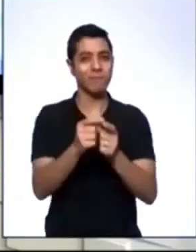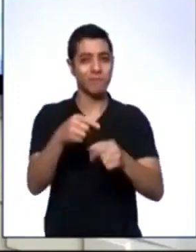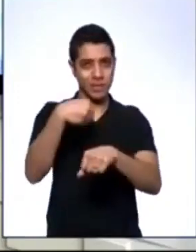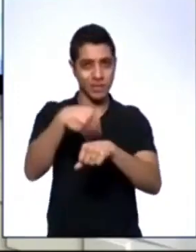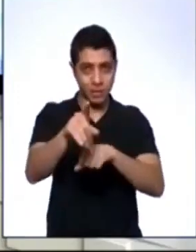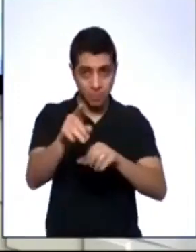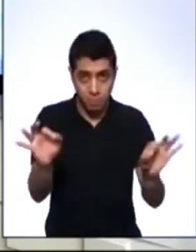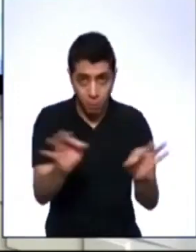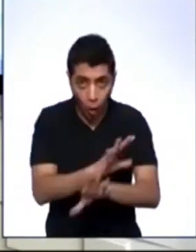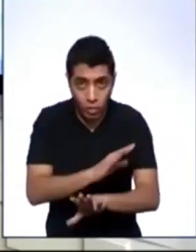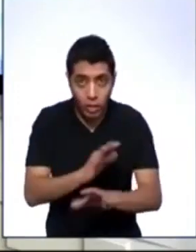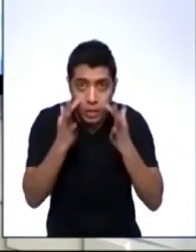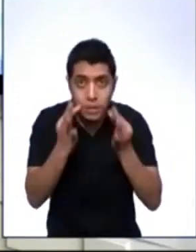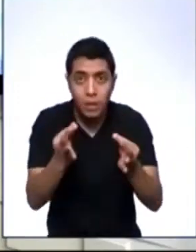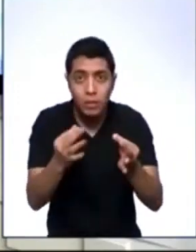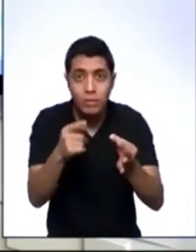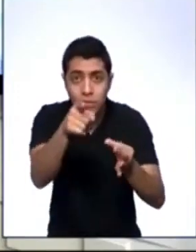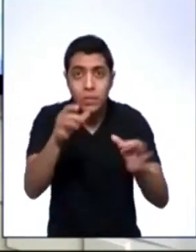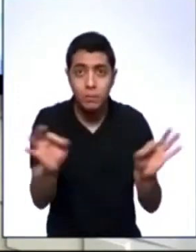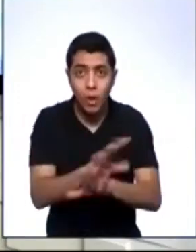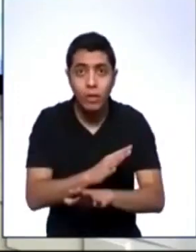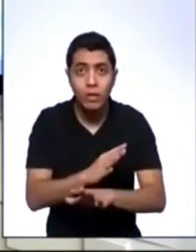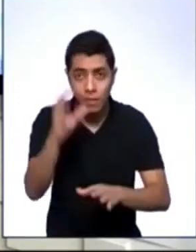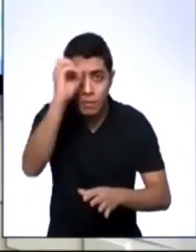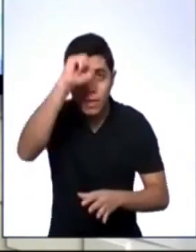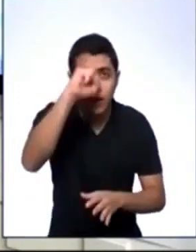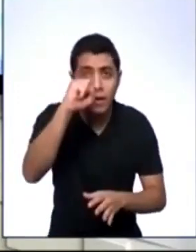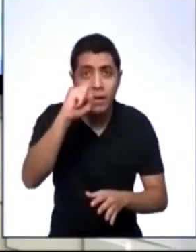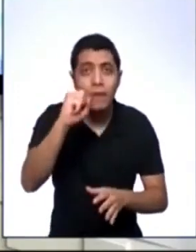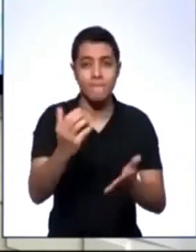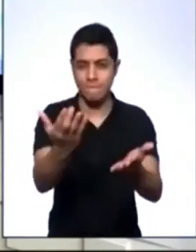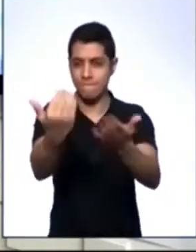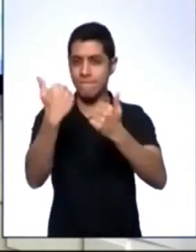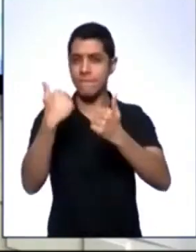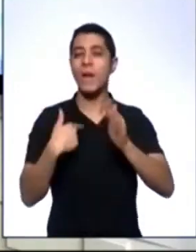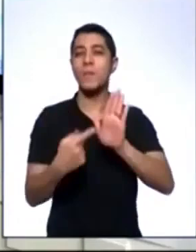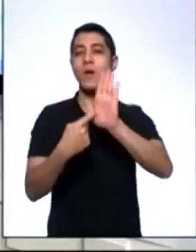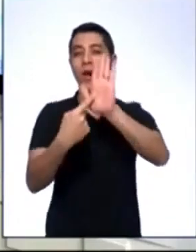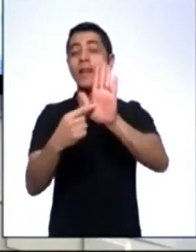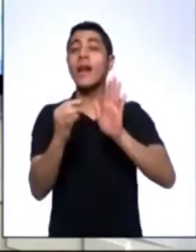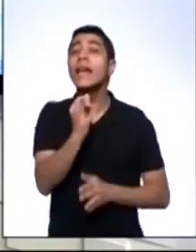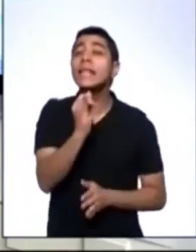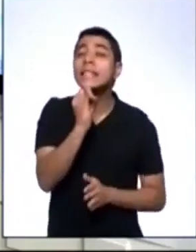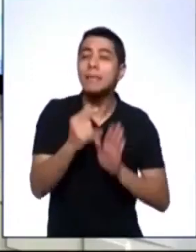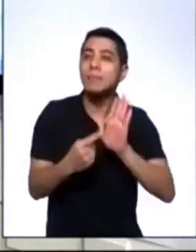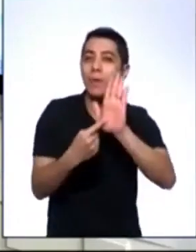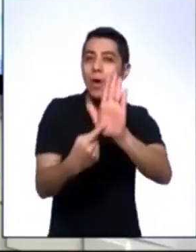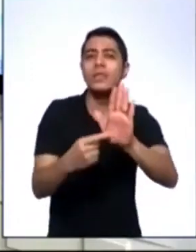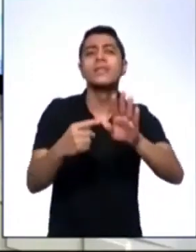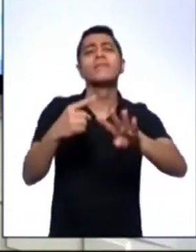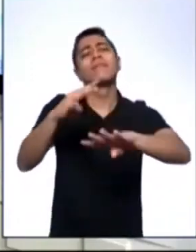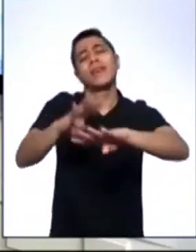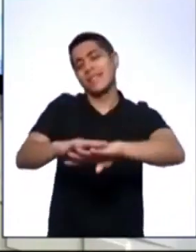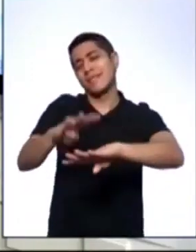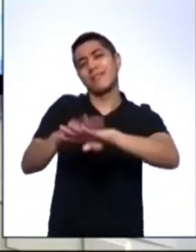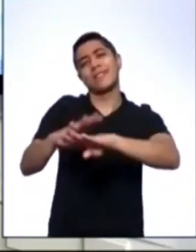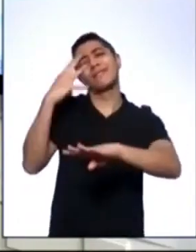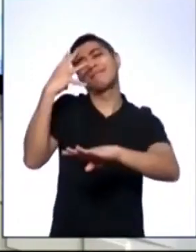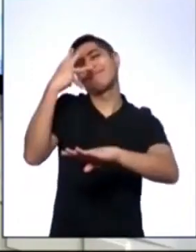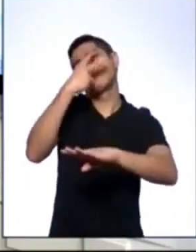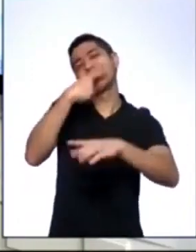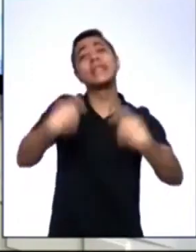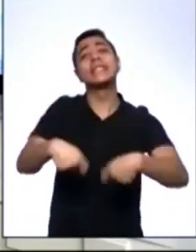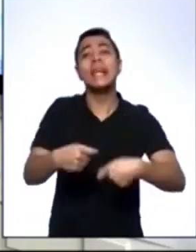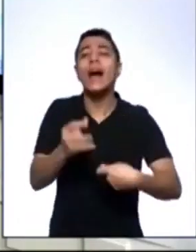fala comigo tá preparado para aprender vamos para um exemplo que a matemática é bonita quando a gente